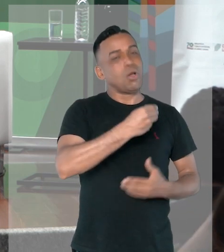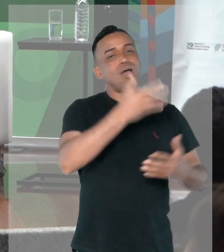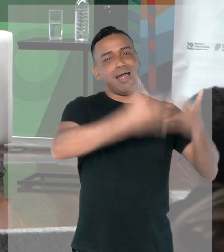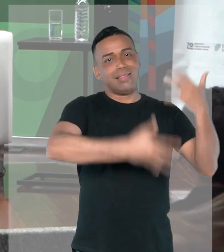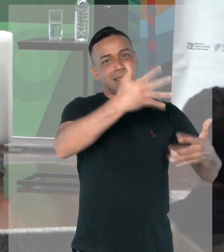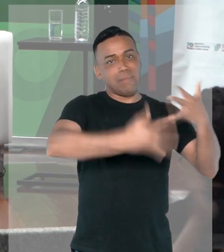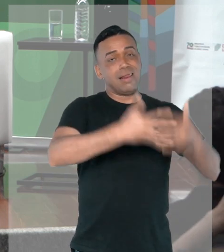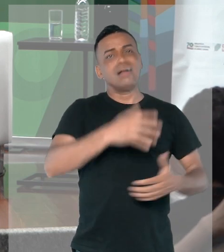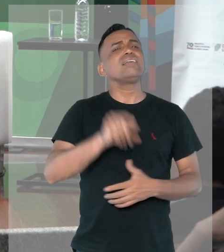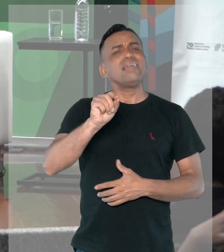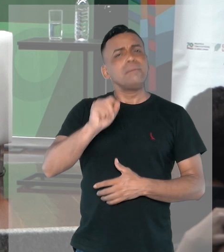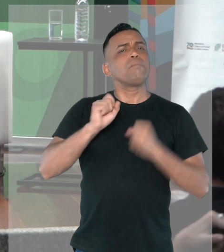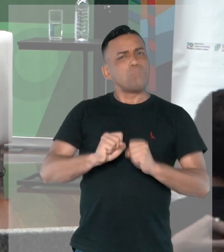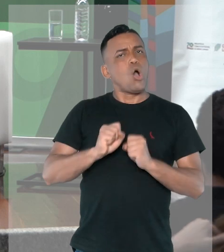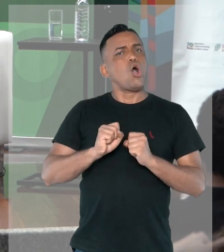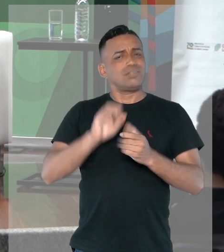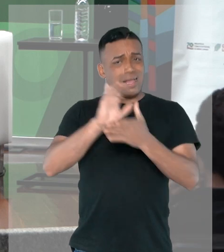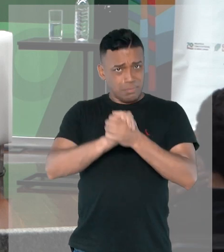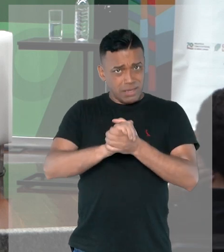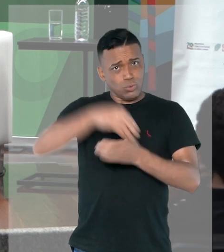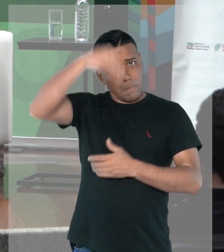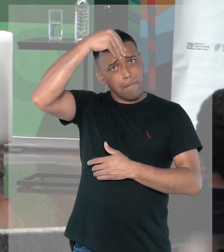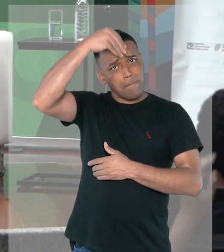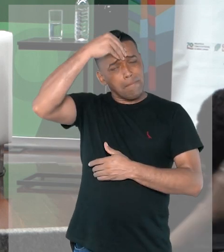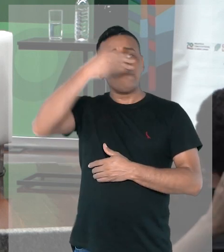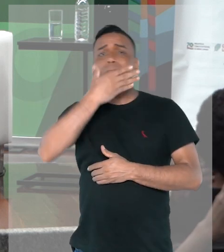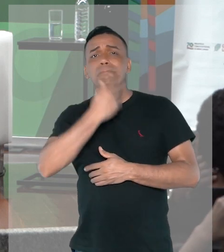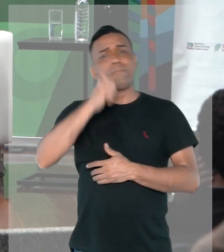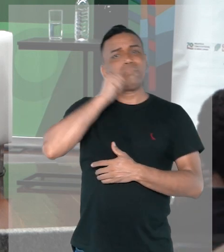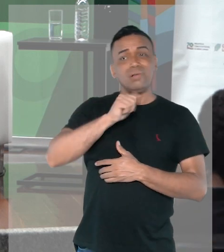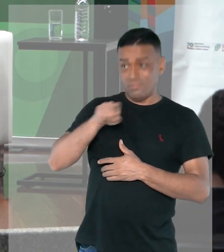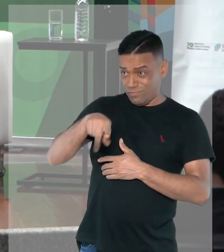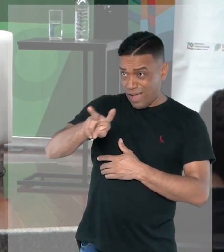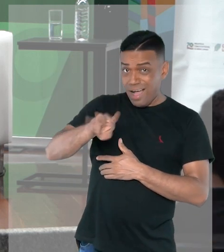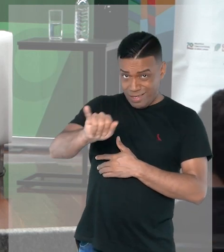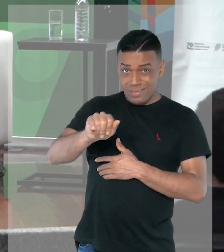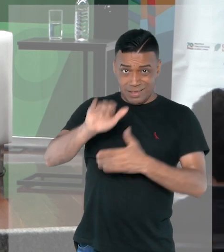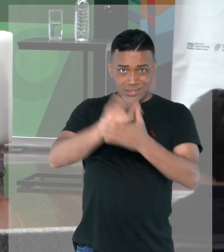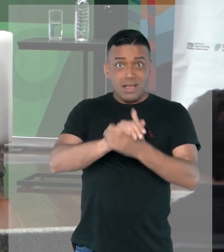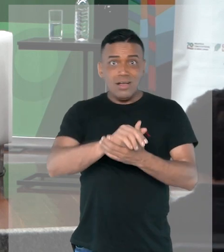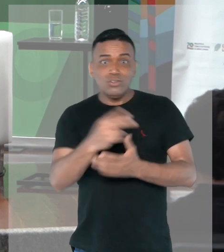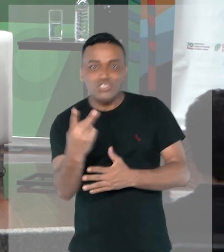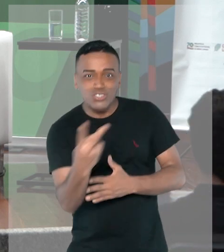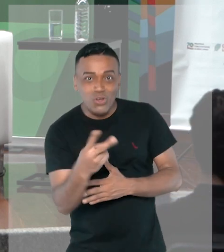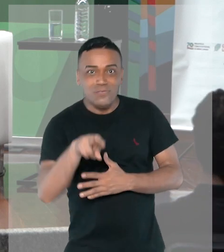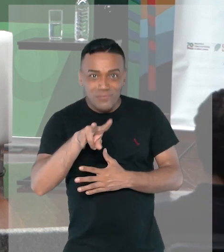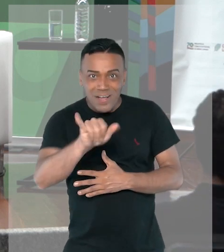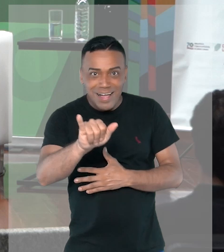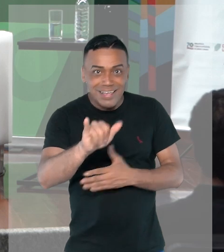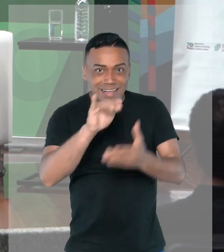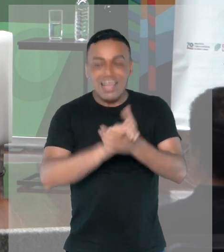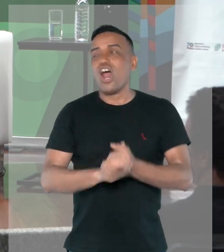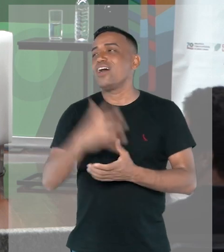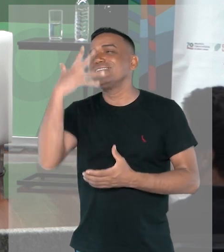é que pode ser padrinho de casamento? Quando vocês forem casar, tem alguém aqui que está para casar? Você, olha, lindinha,